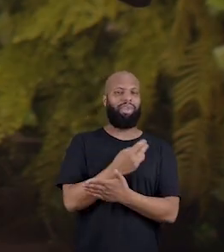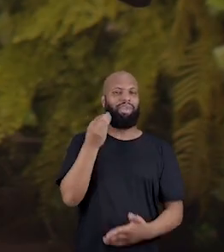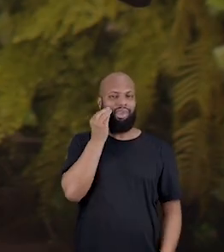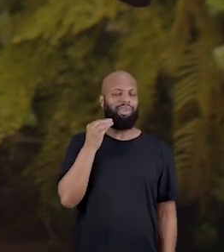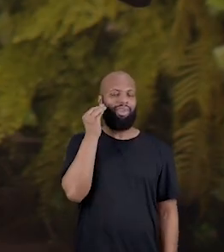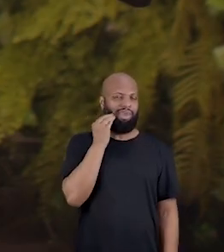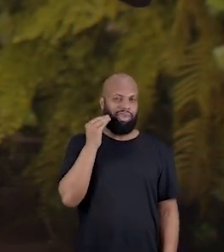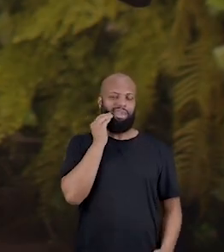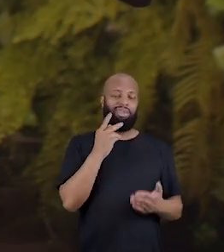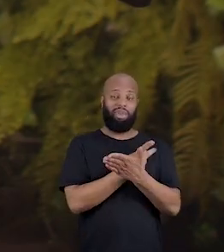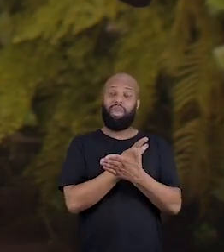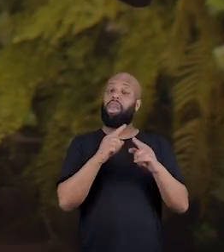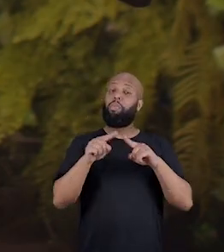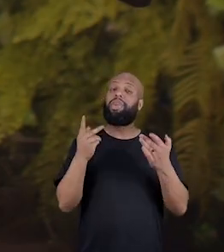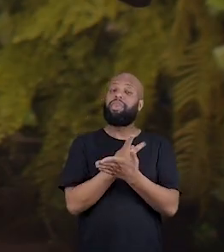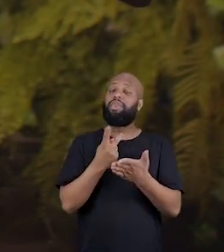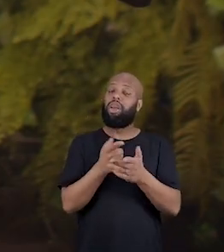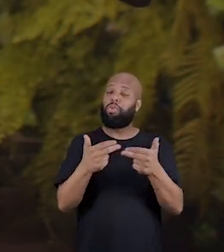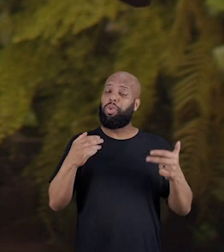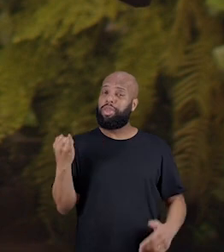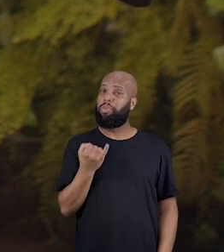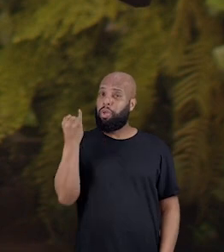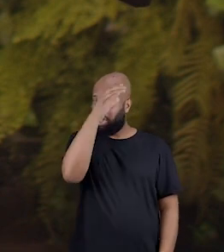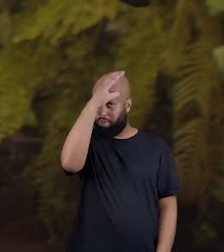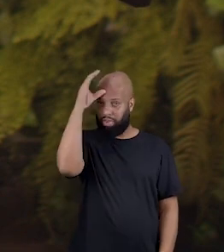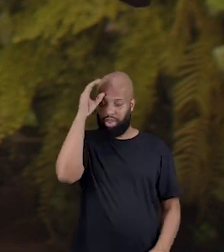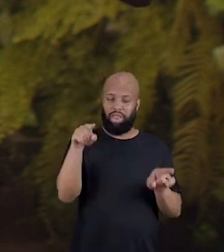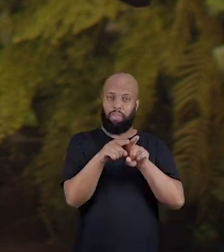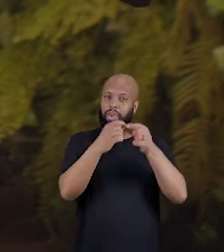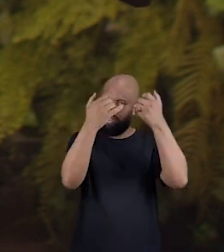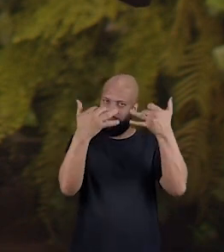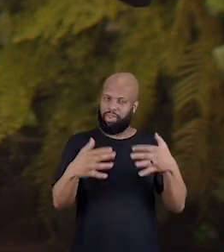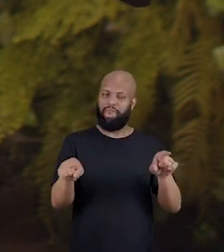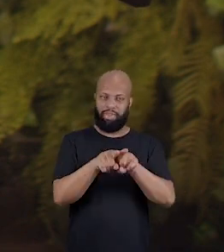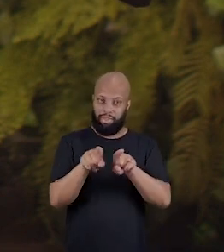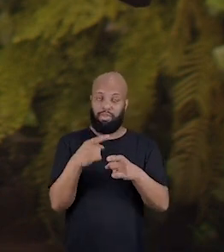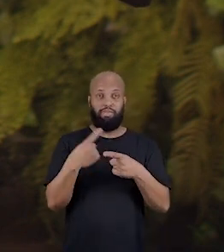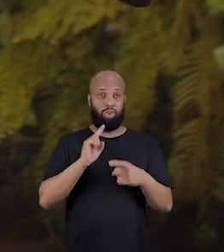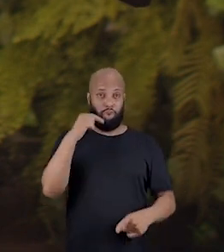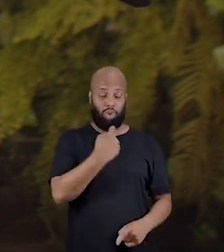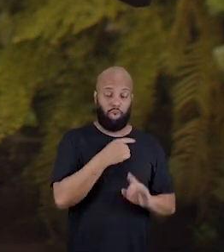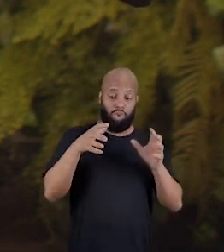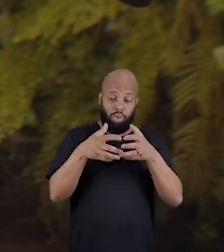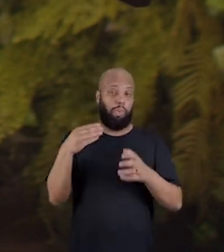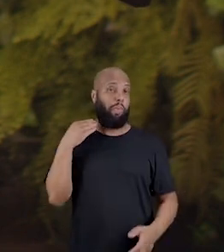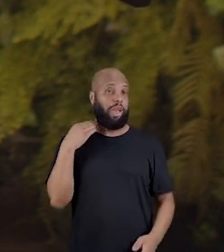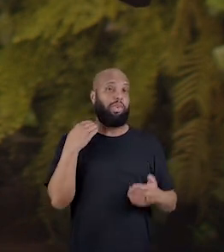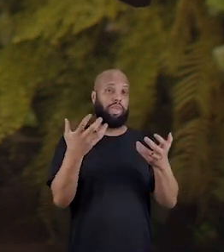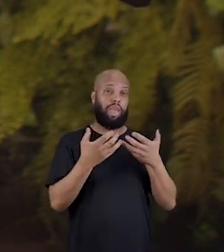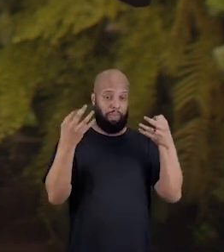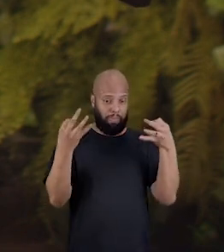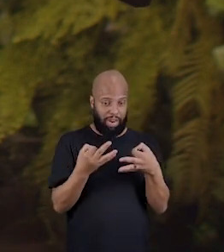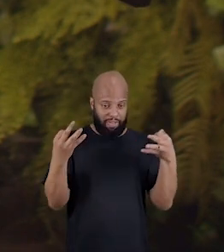aprender e acaba errando numa coisa que é fundamental ali para o cliente. Não, vamos explicar. A gente é um banco que